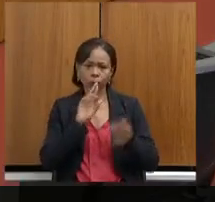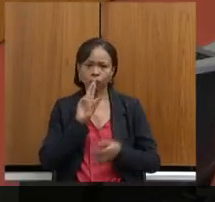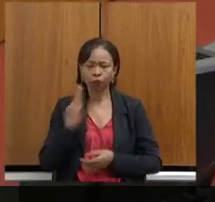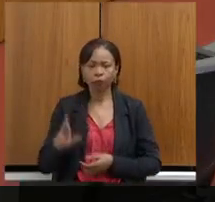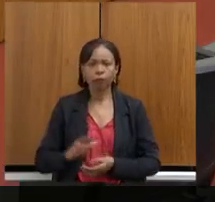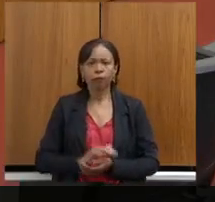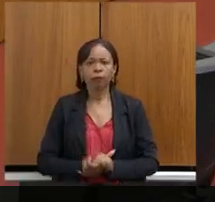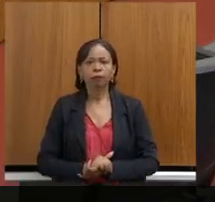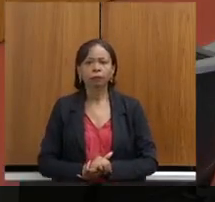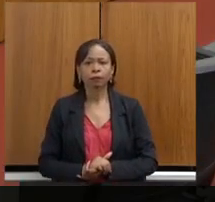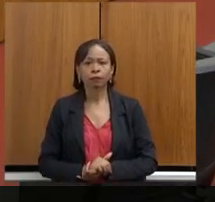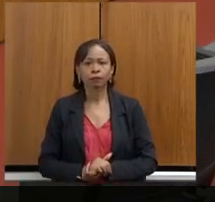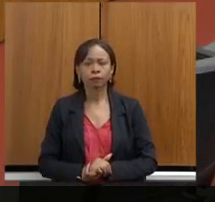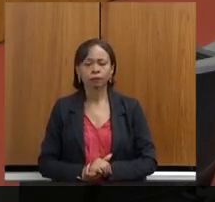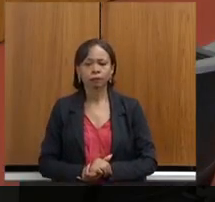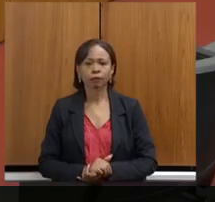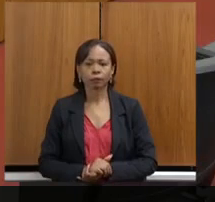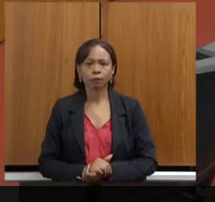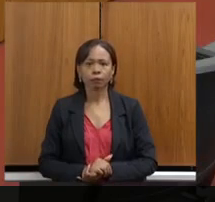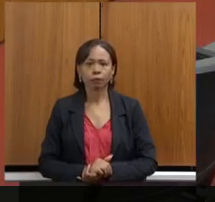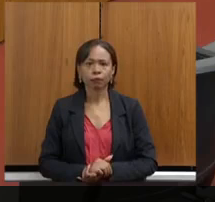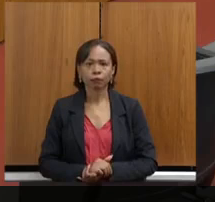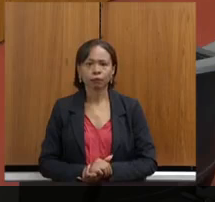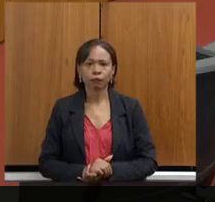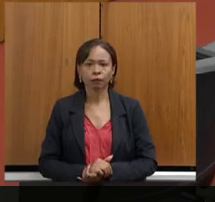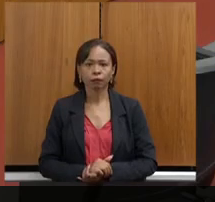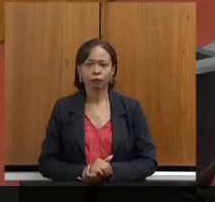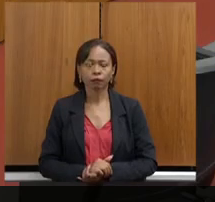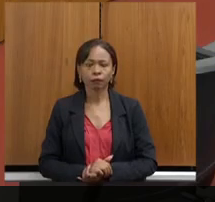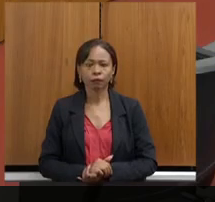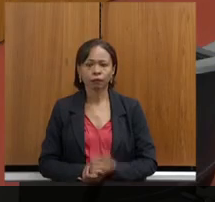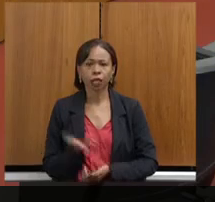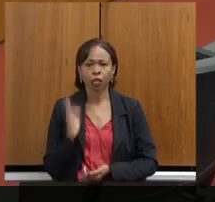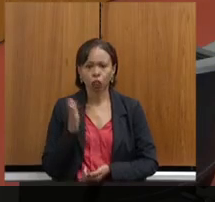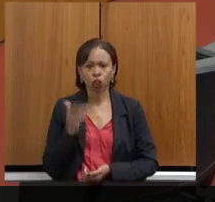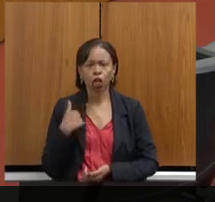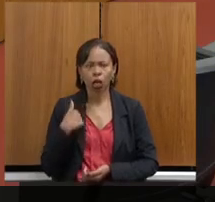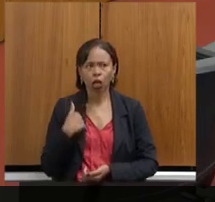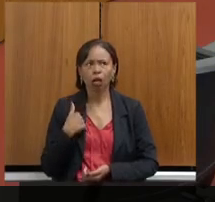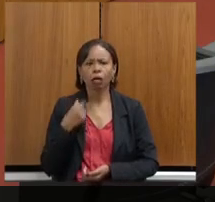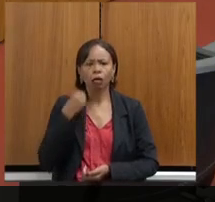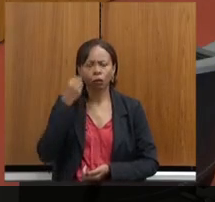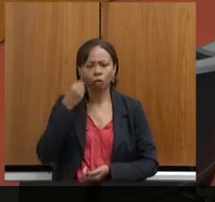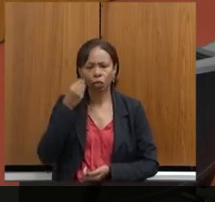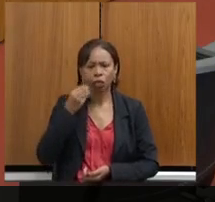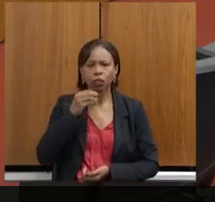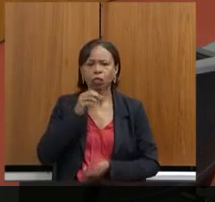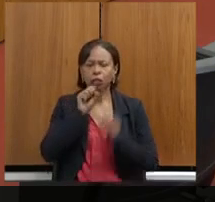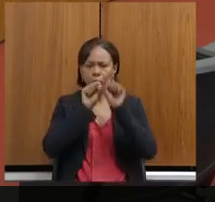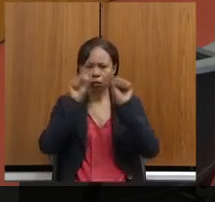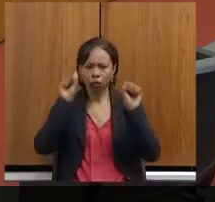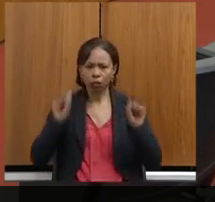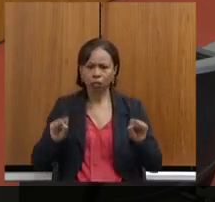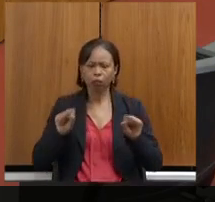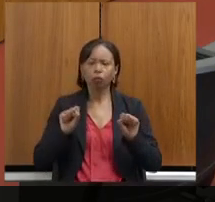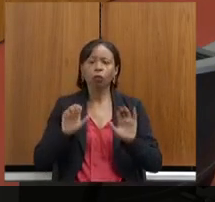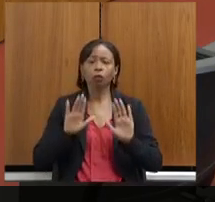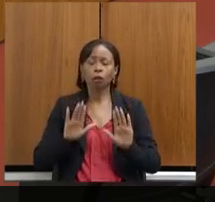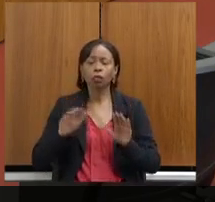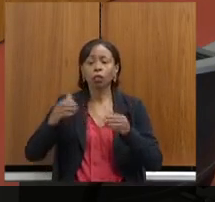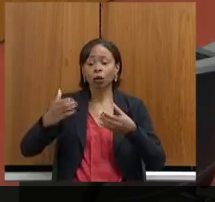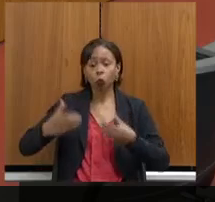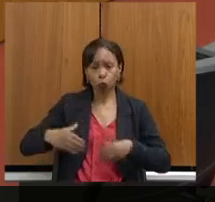Obrigado deputada é eu eu mesmo quem passam eu já passei por todos esses temas mas dizendo que por exemplo com relação aos concursos